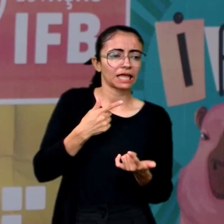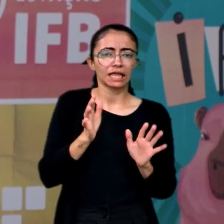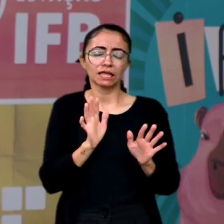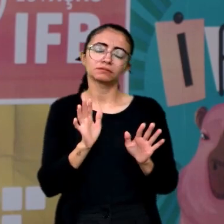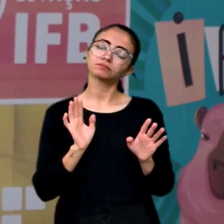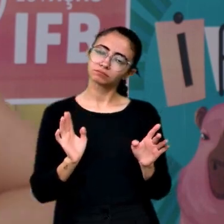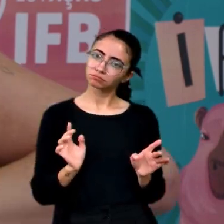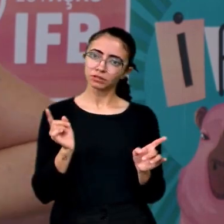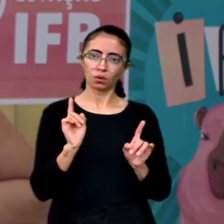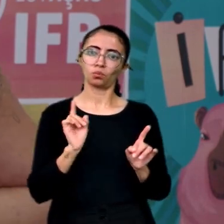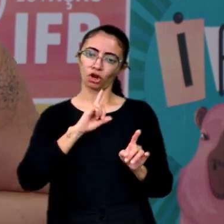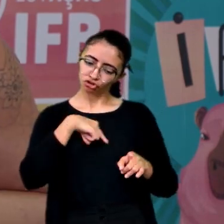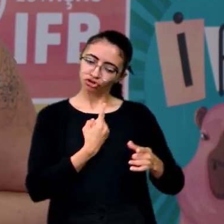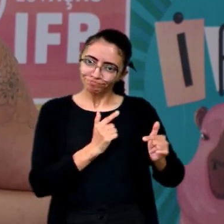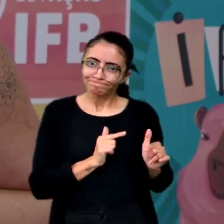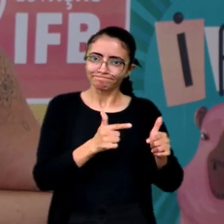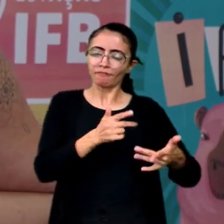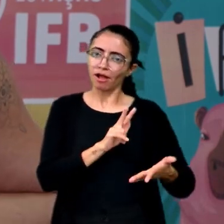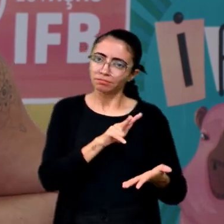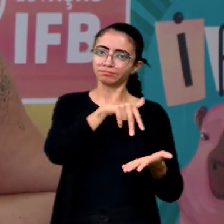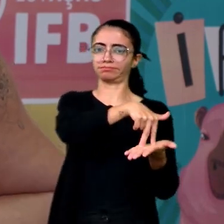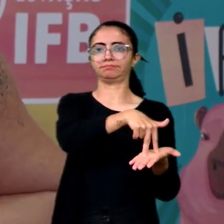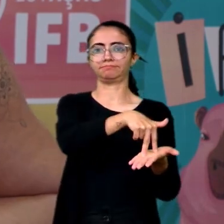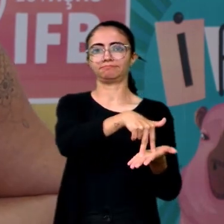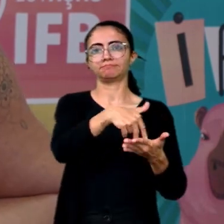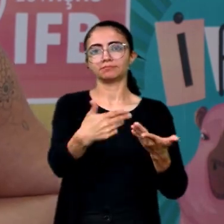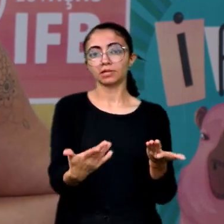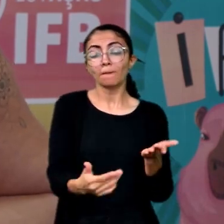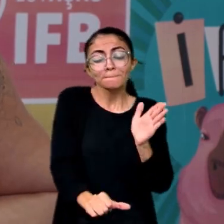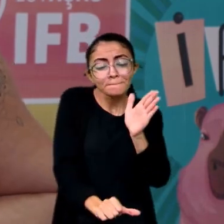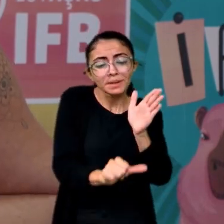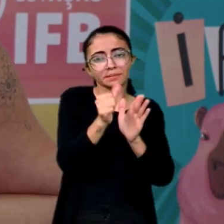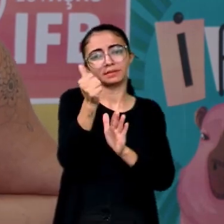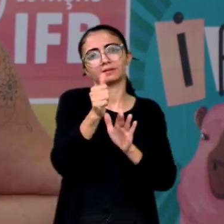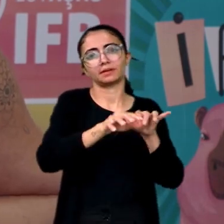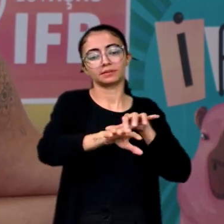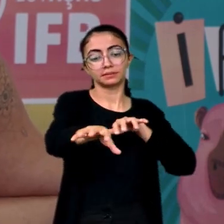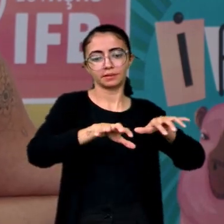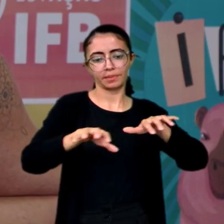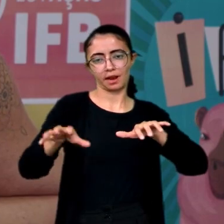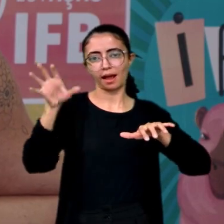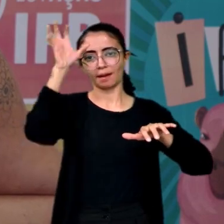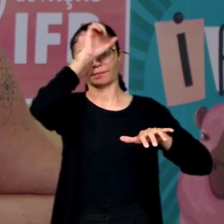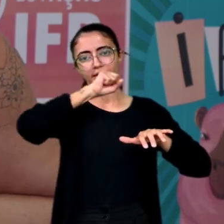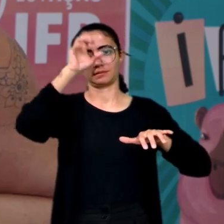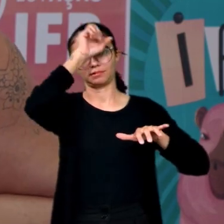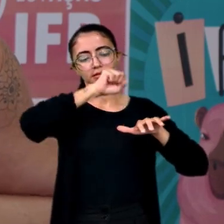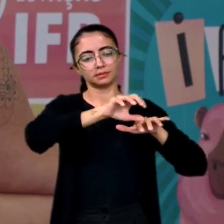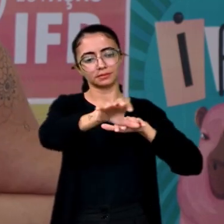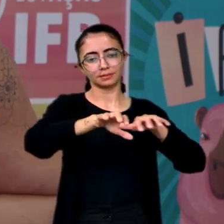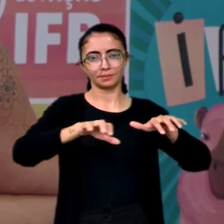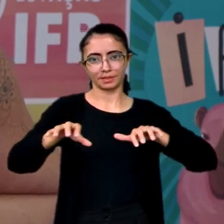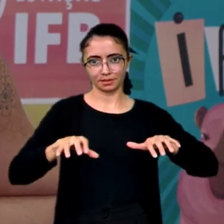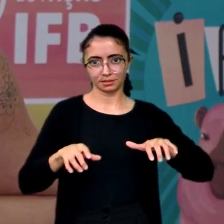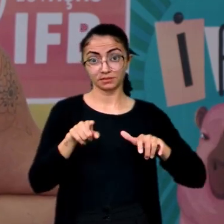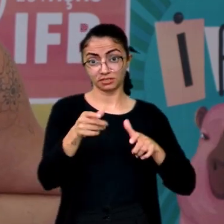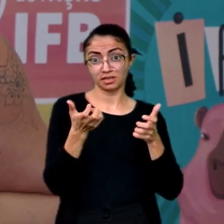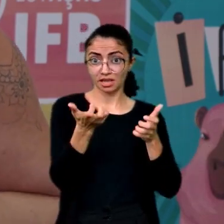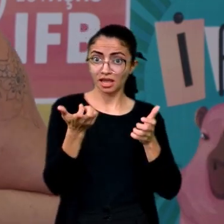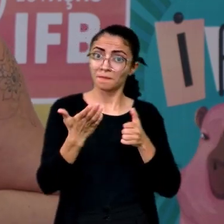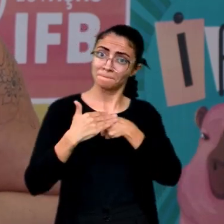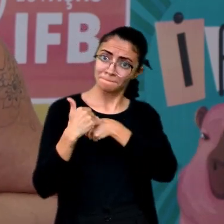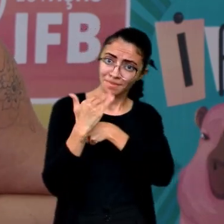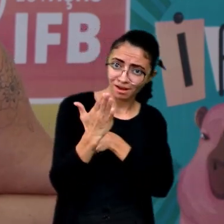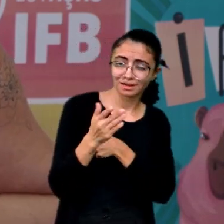fez. Então é isso, separar. O primeiro passo é separar, aprender a separar. E se você quiser dar um passo maior,